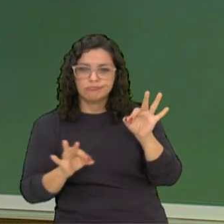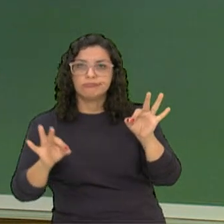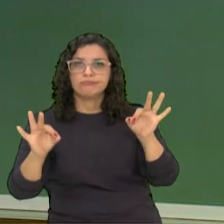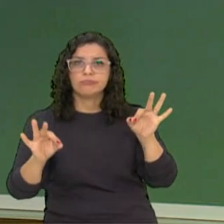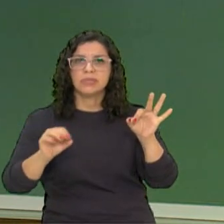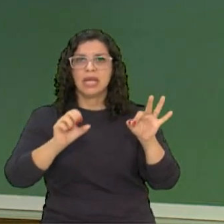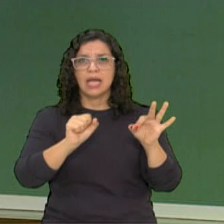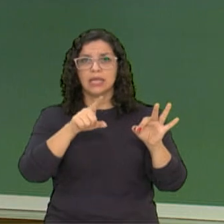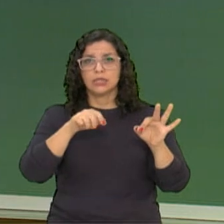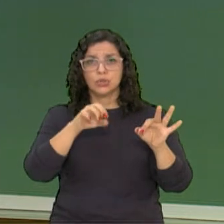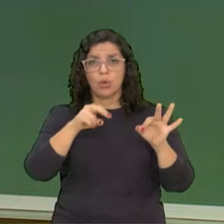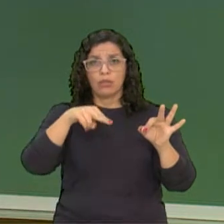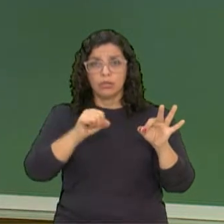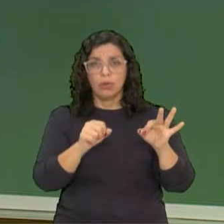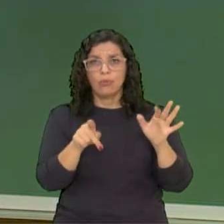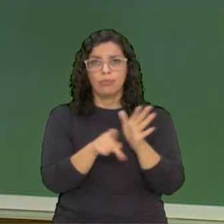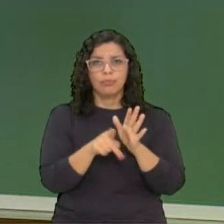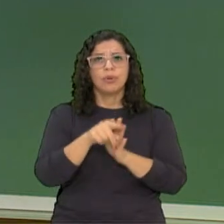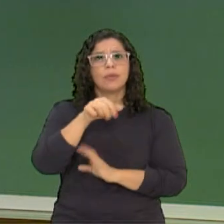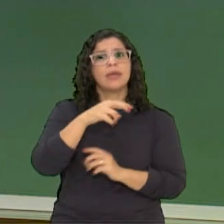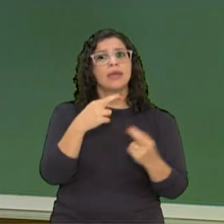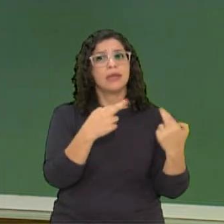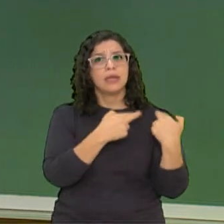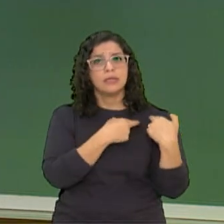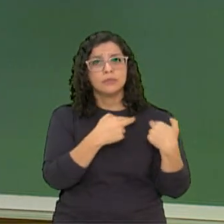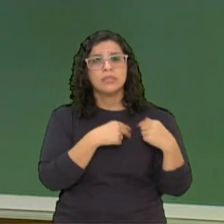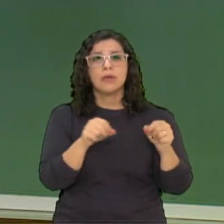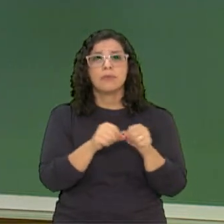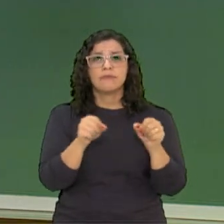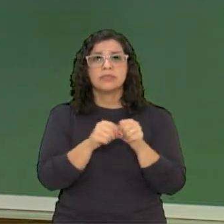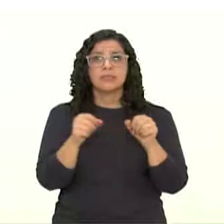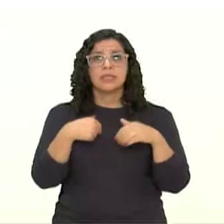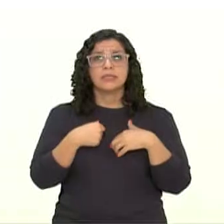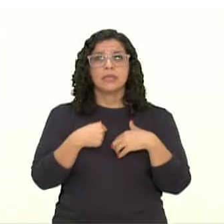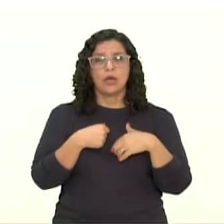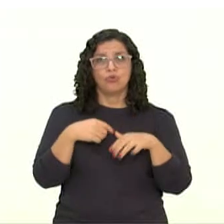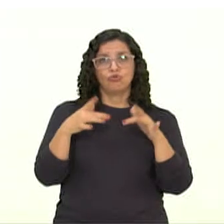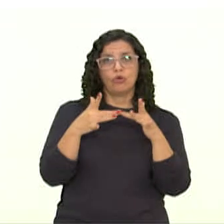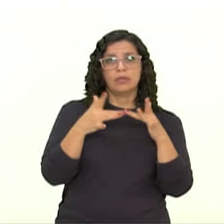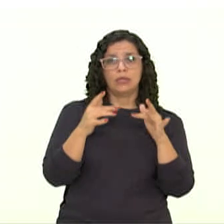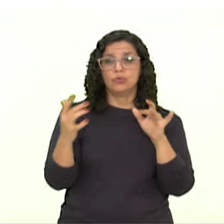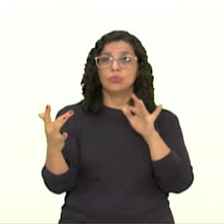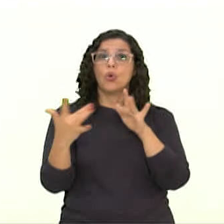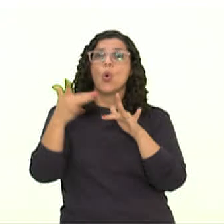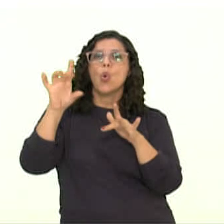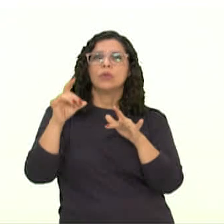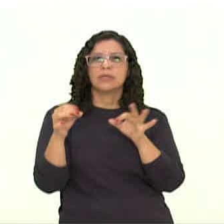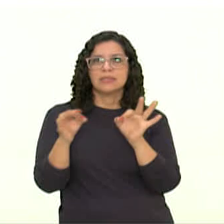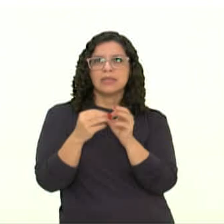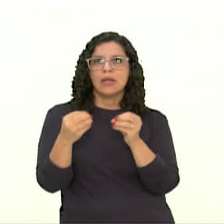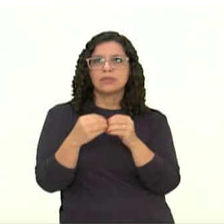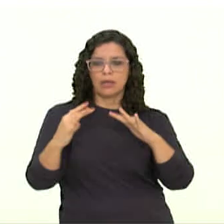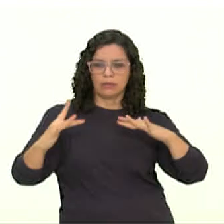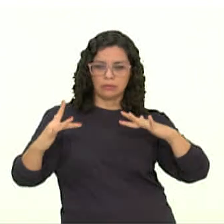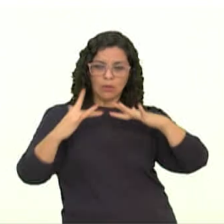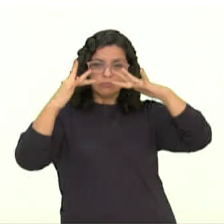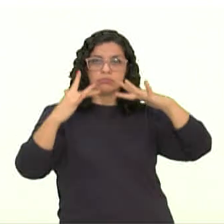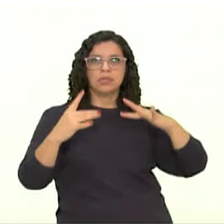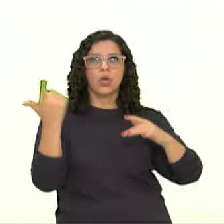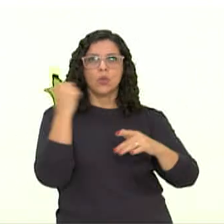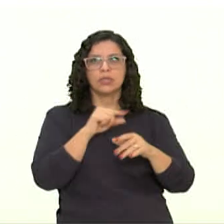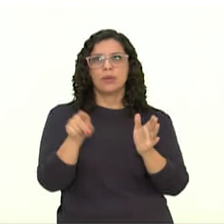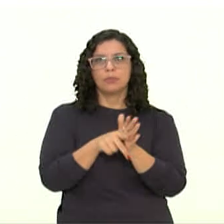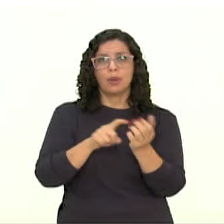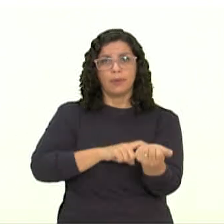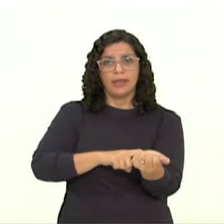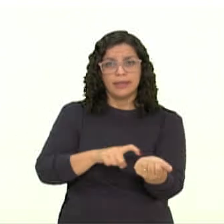chamado axônio, que é uma extensão responsável por transmitir esse impulso para outras células, beleza? E aí essas outras células podem ser nervosas